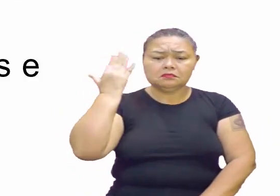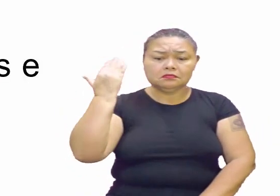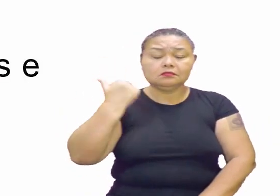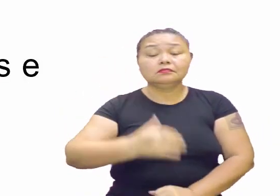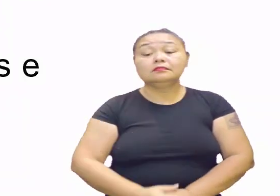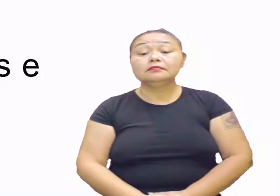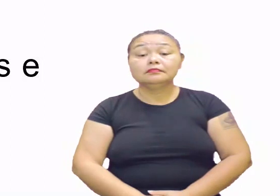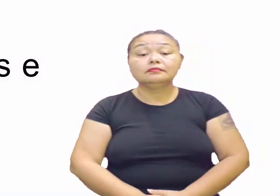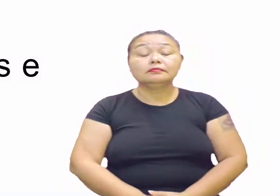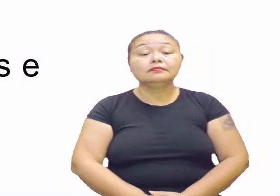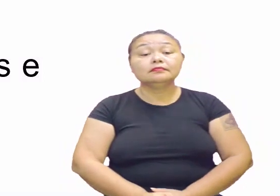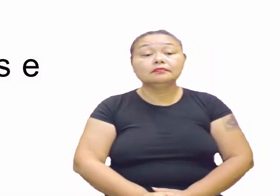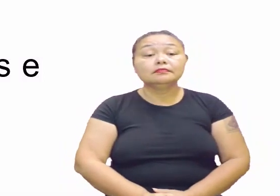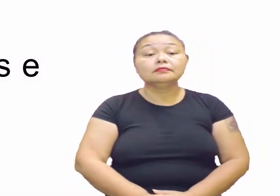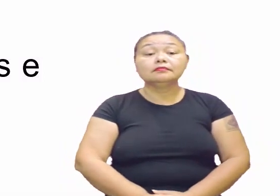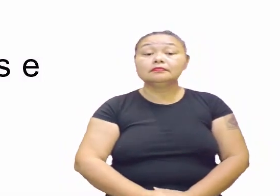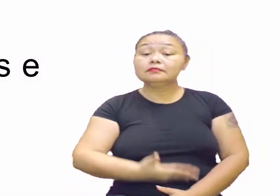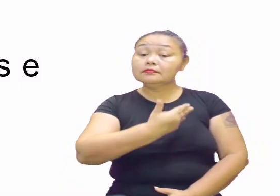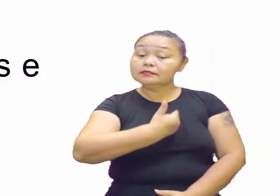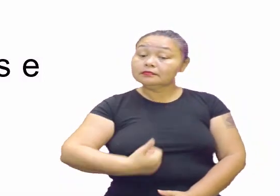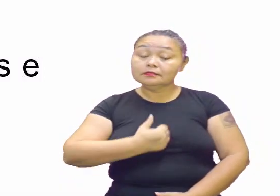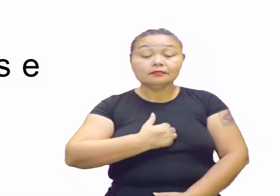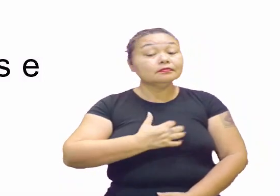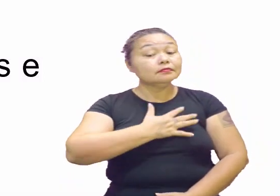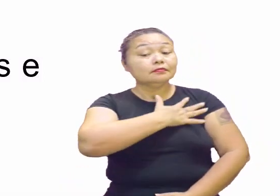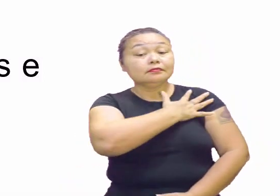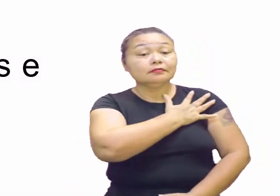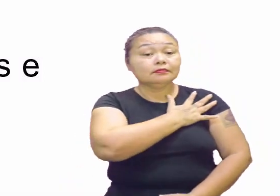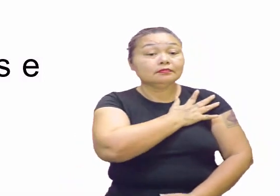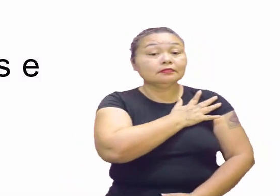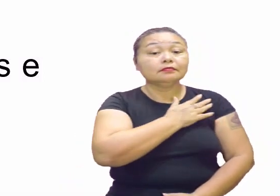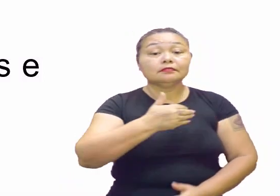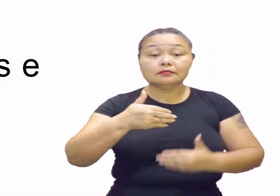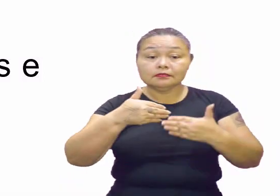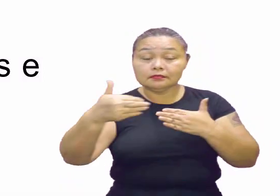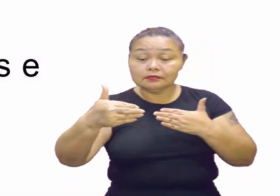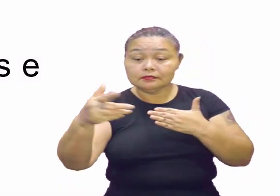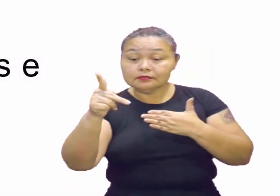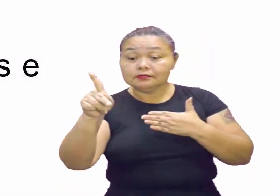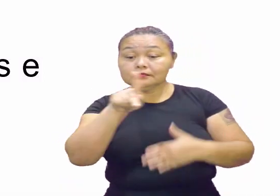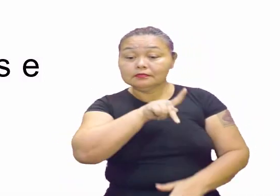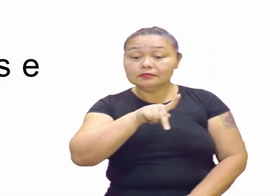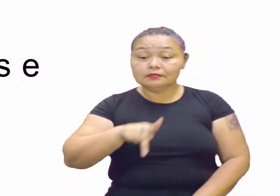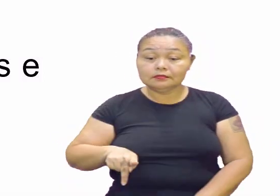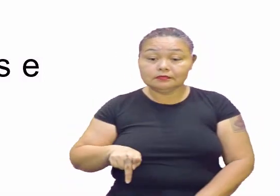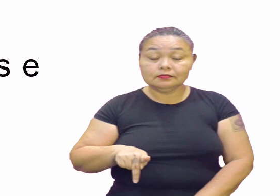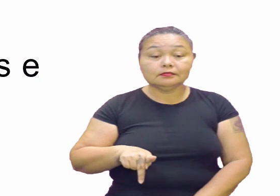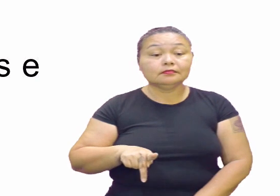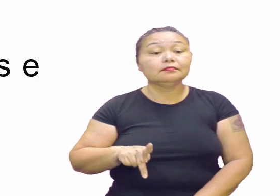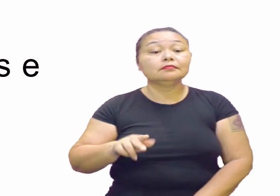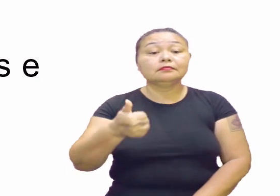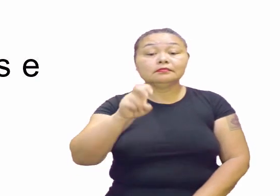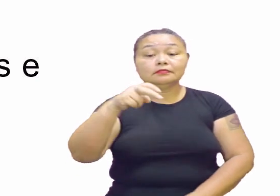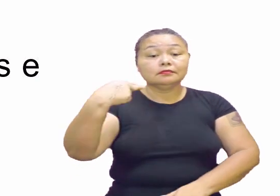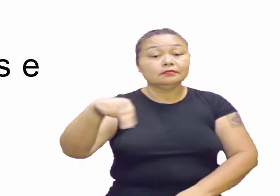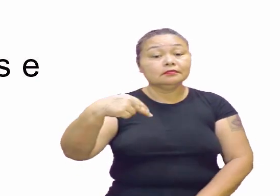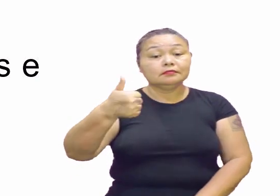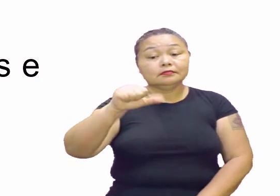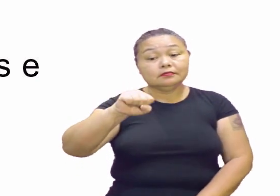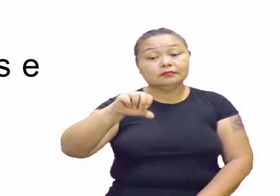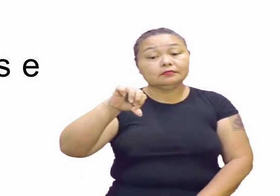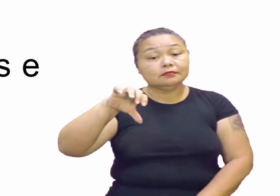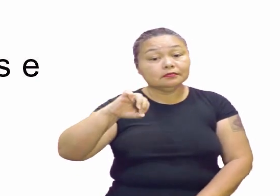época. Governos militares, a gestão dos primeiros presidentes militares. No dia 15 de novembro